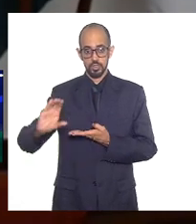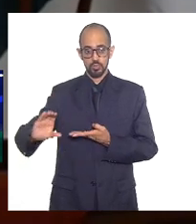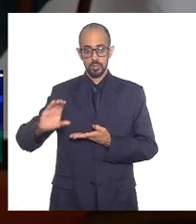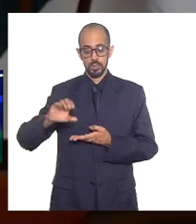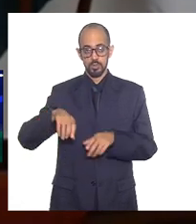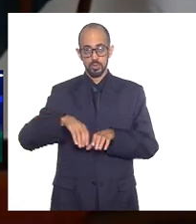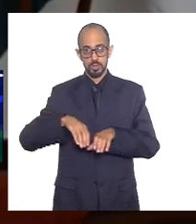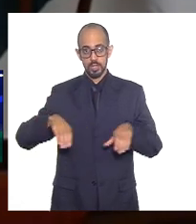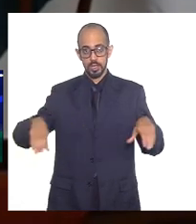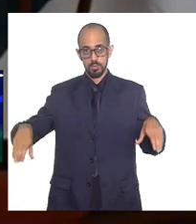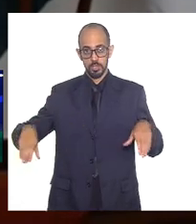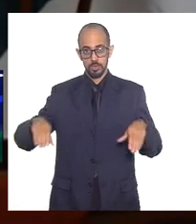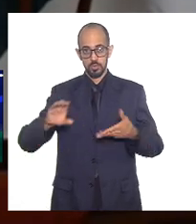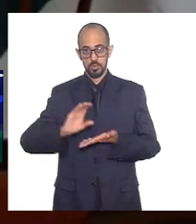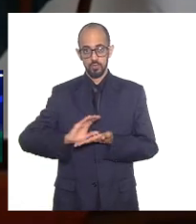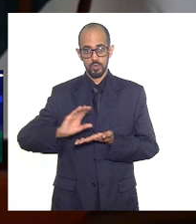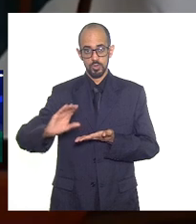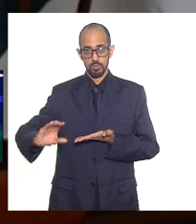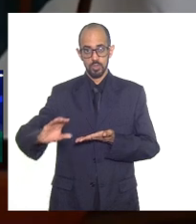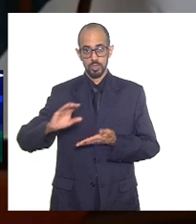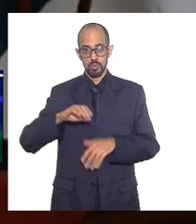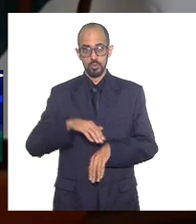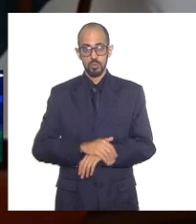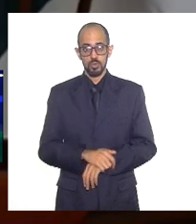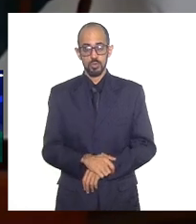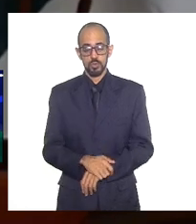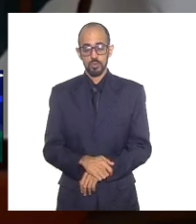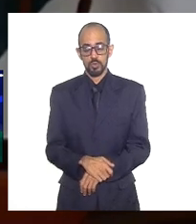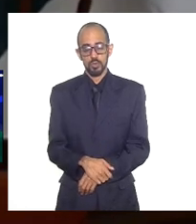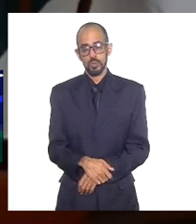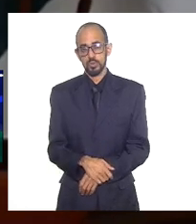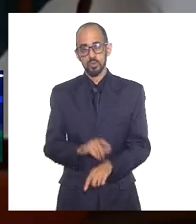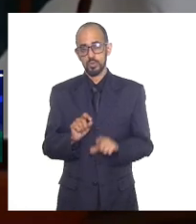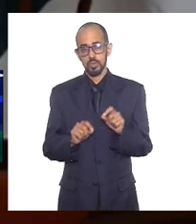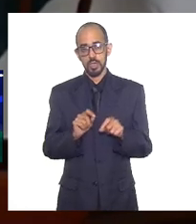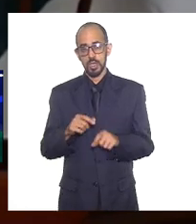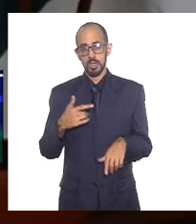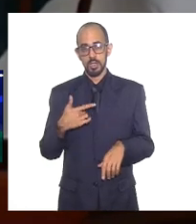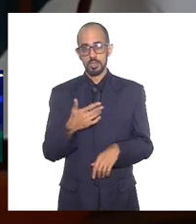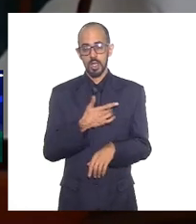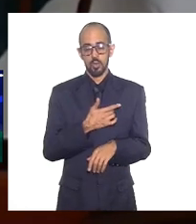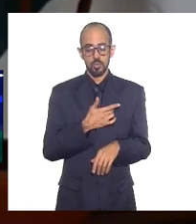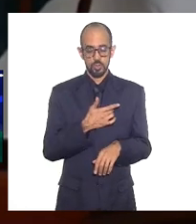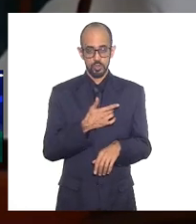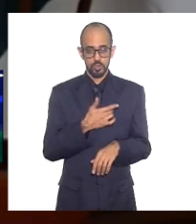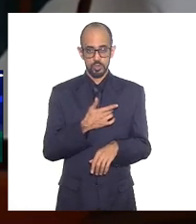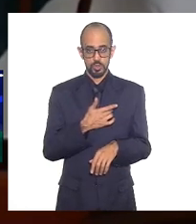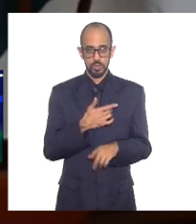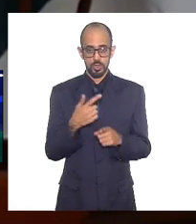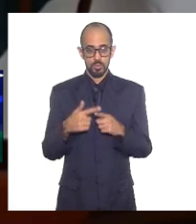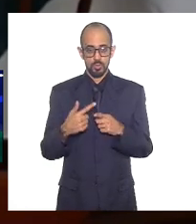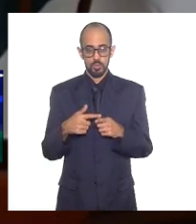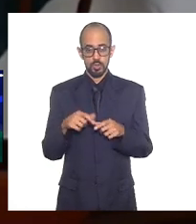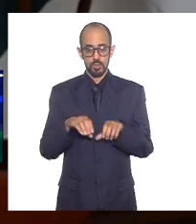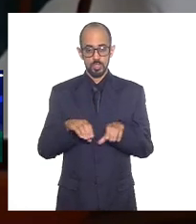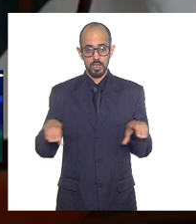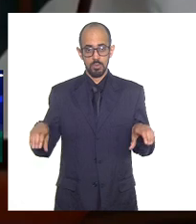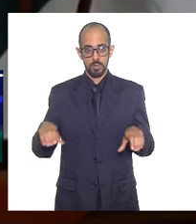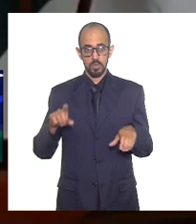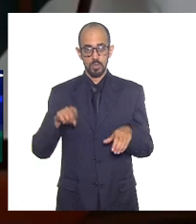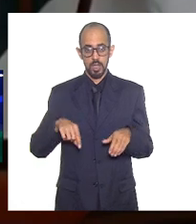Saneamento, investimento na área de saúde, porque o saneamento entra na área de